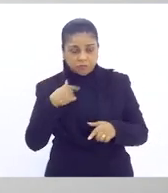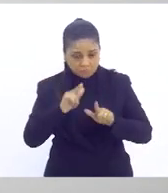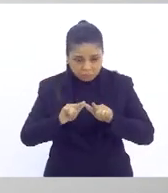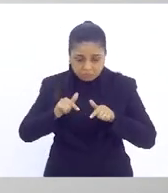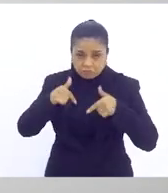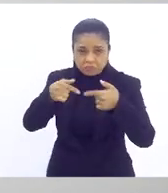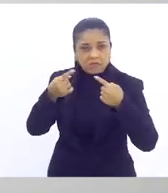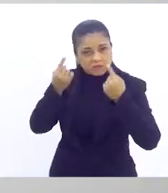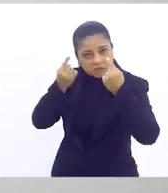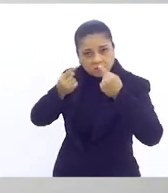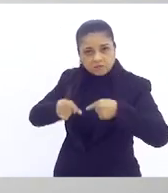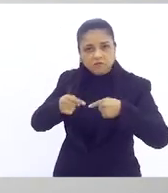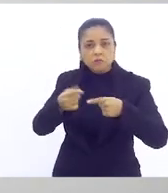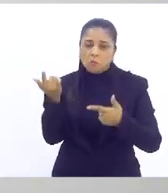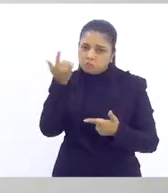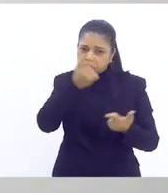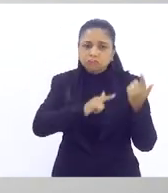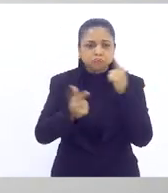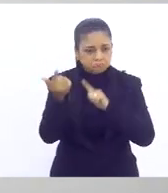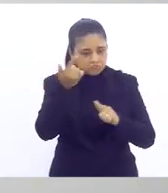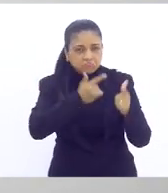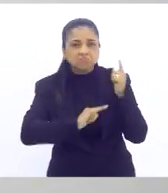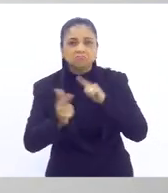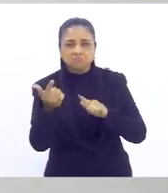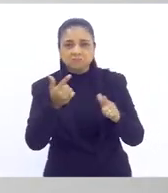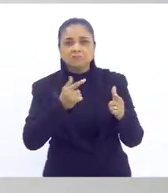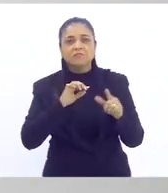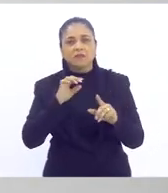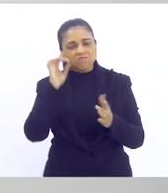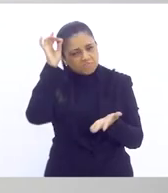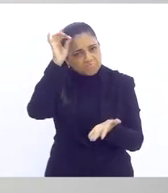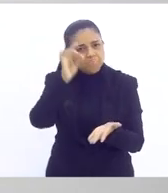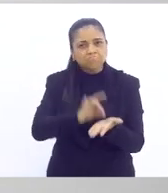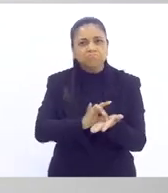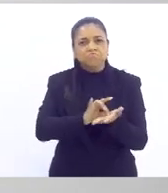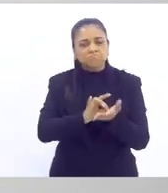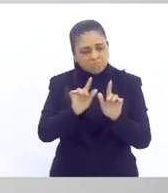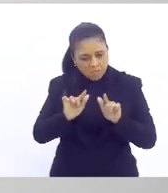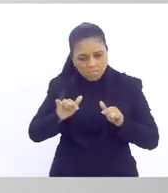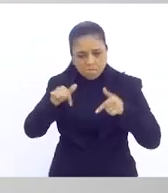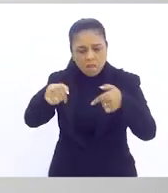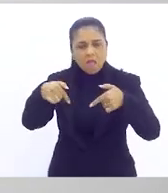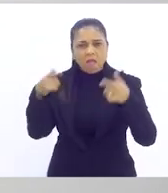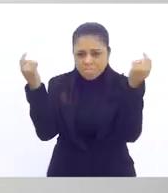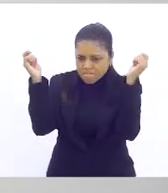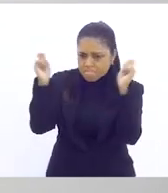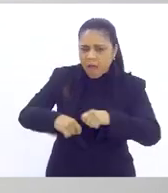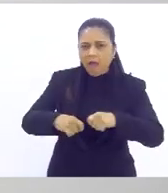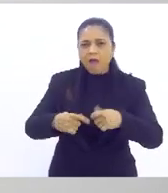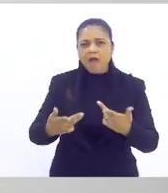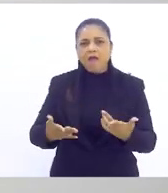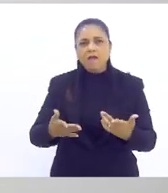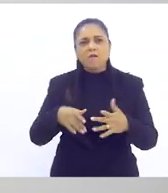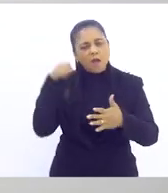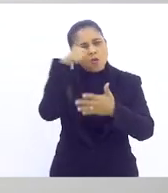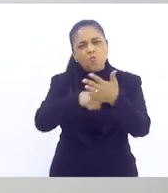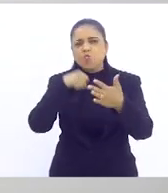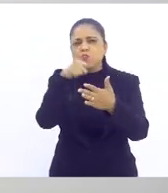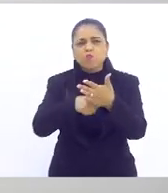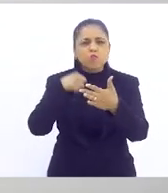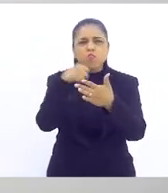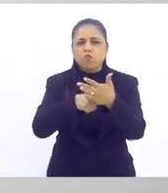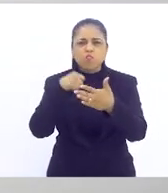enfrentar desafios nós Subimos enfrentar e realizamos com muita capacidade Então essa é uma luta